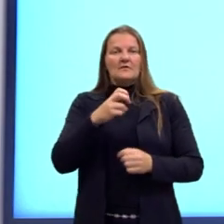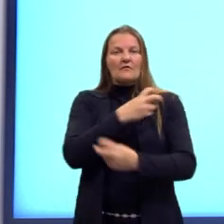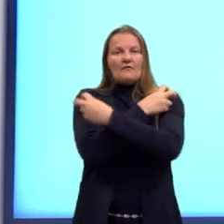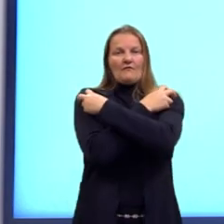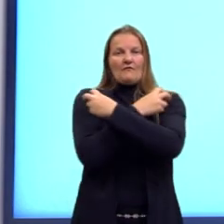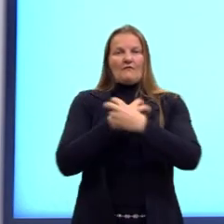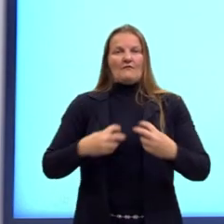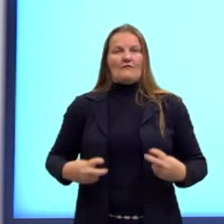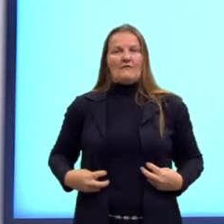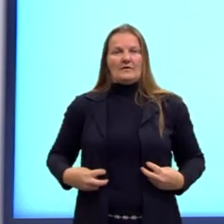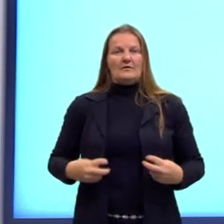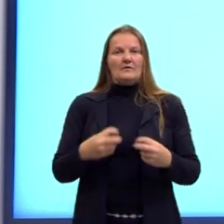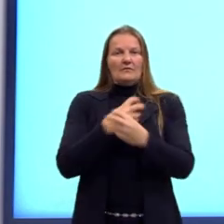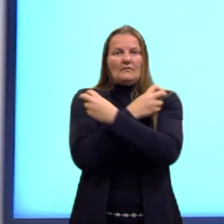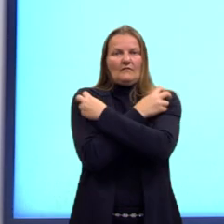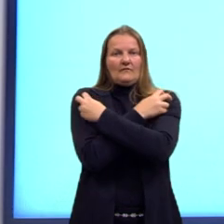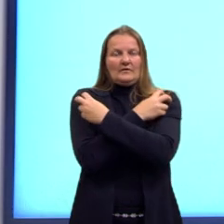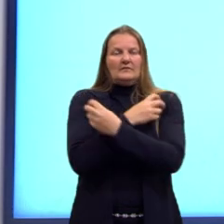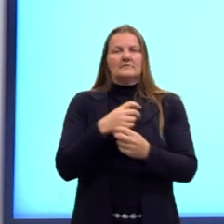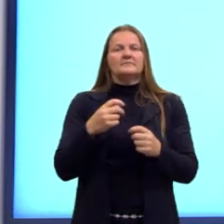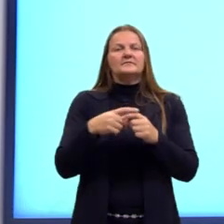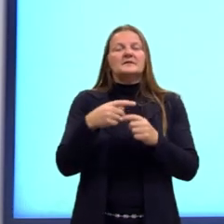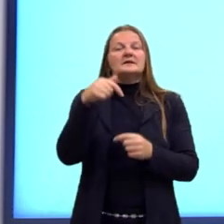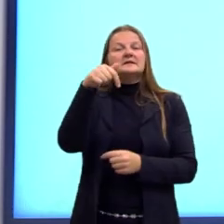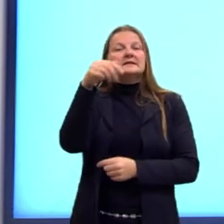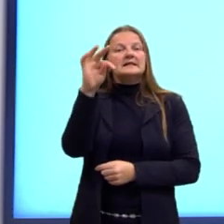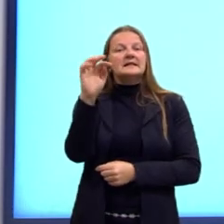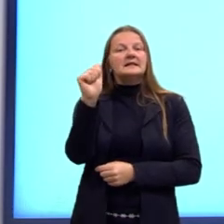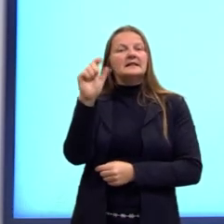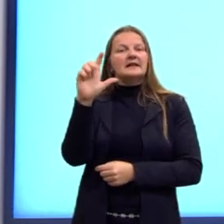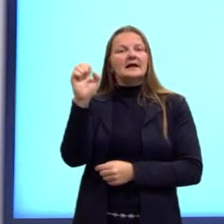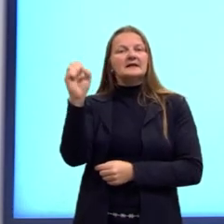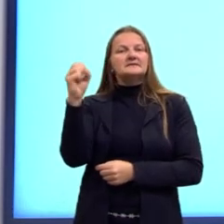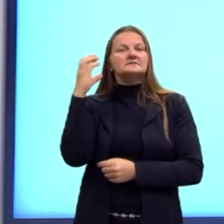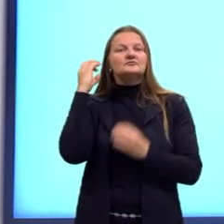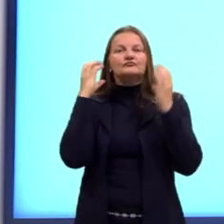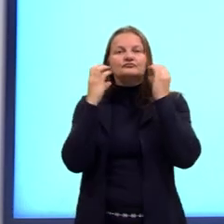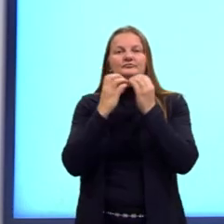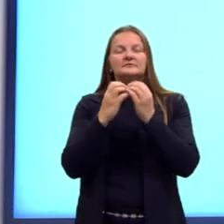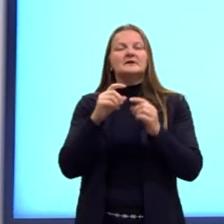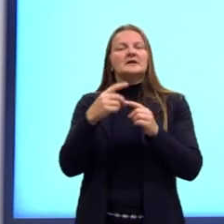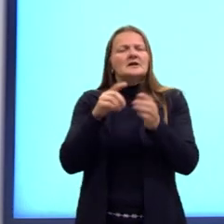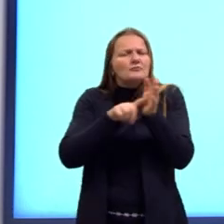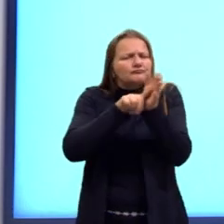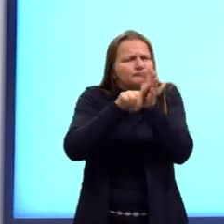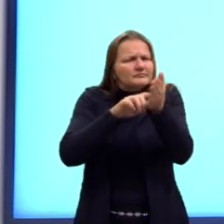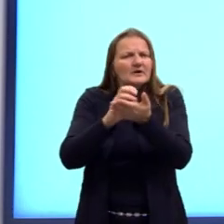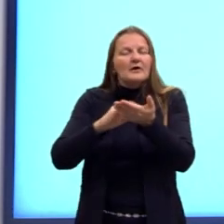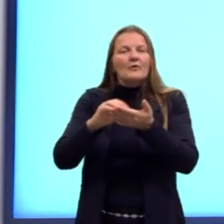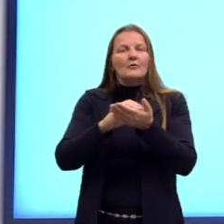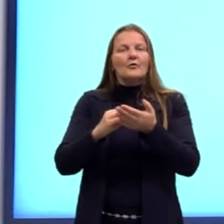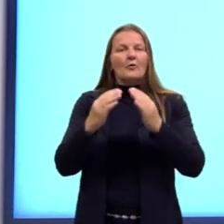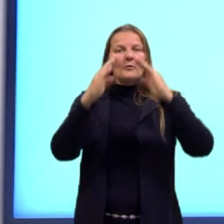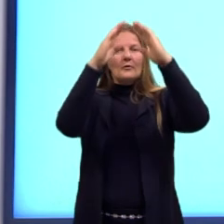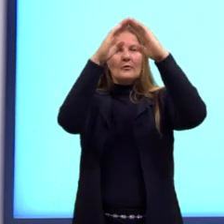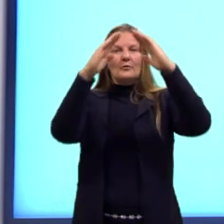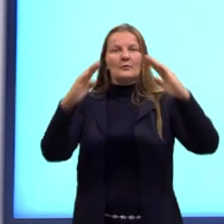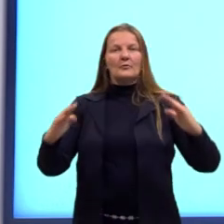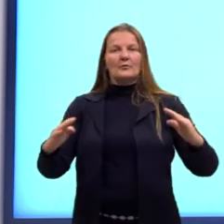o Tales de Mileto considerado um dos sete sábios da antiguidade clássica calculou a altura da pirâmide